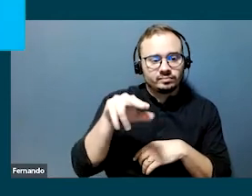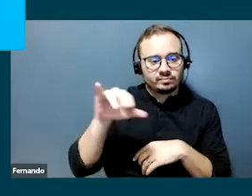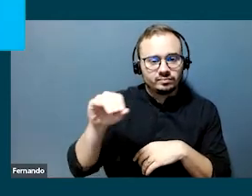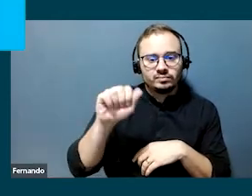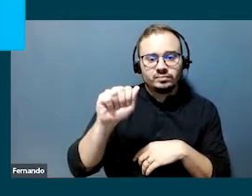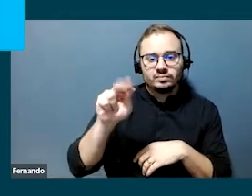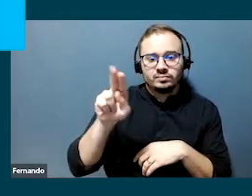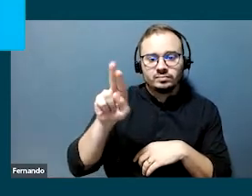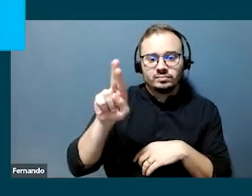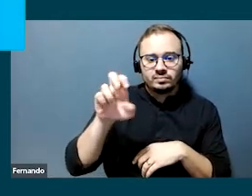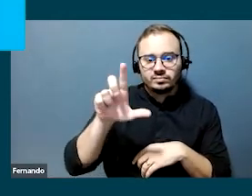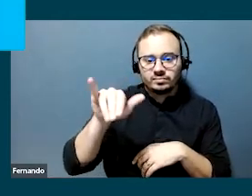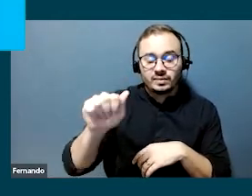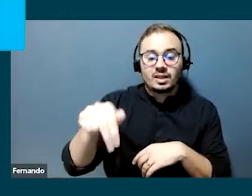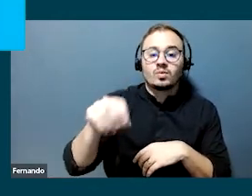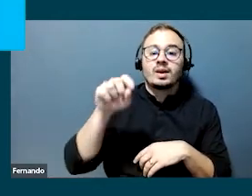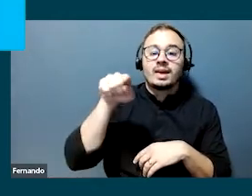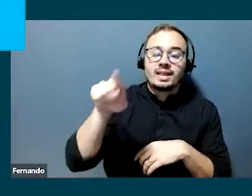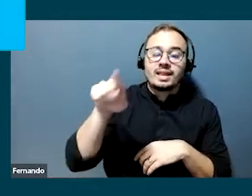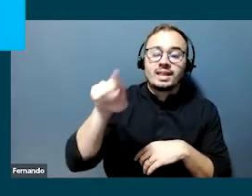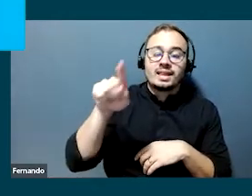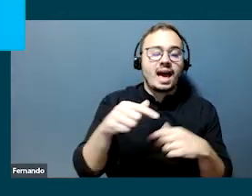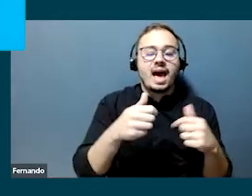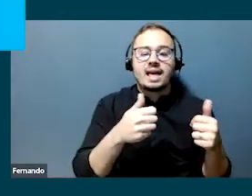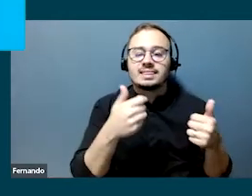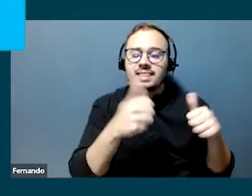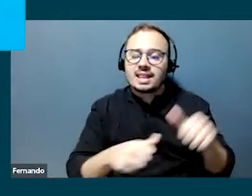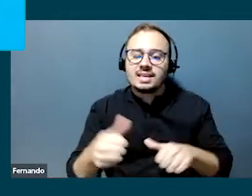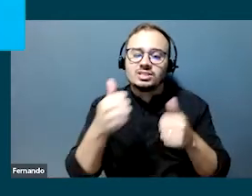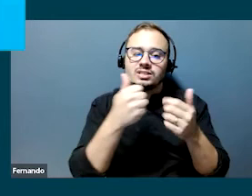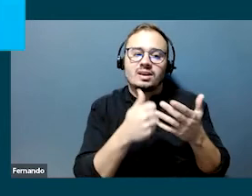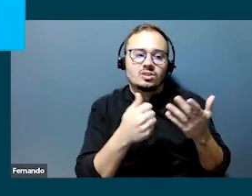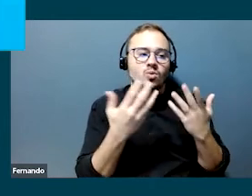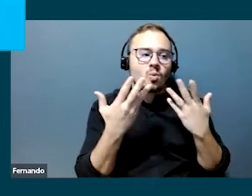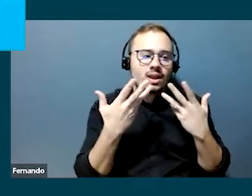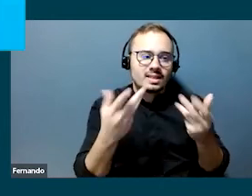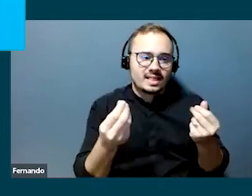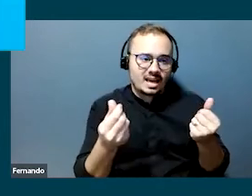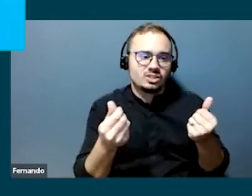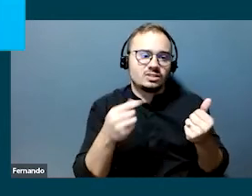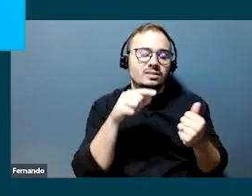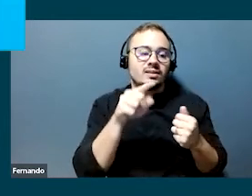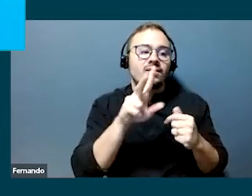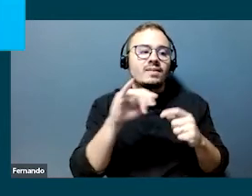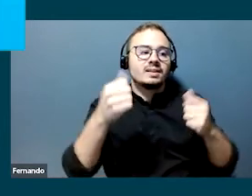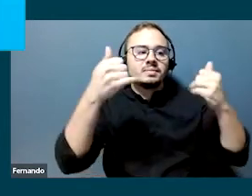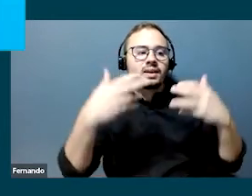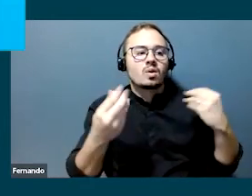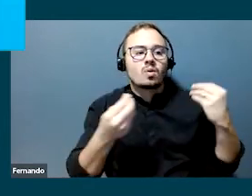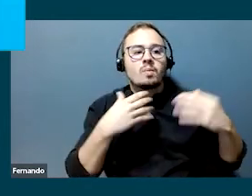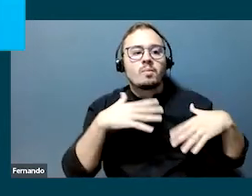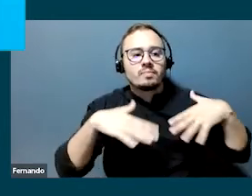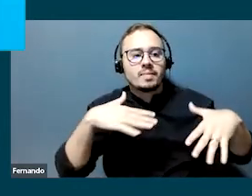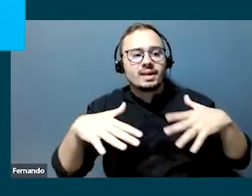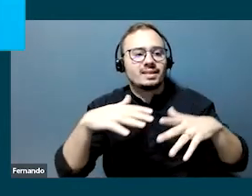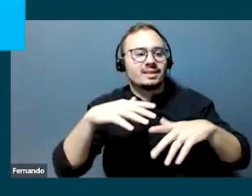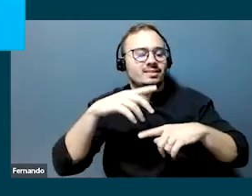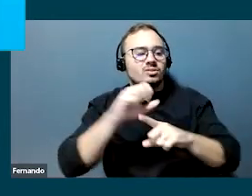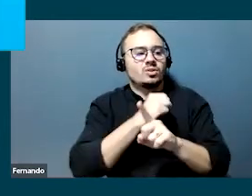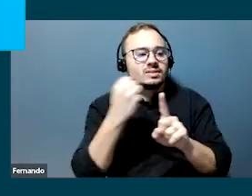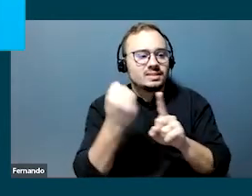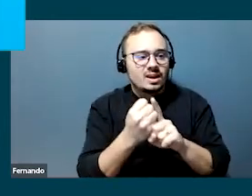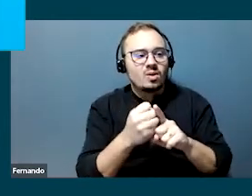de qualidade na Totox, e ele traz um tema super interessante: craqueando a movimentação cultural, econômica e social